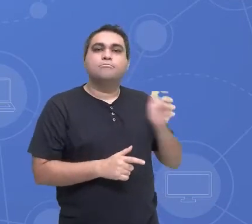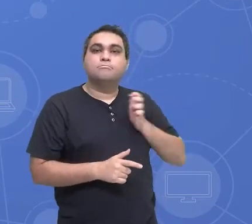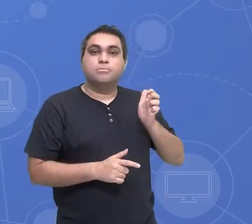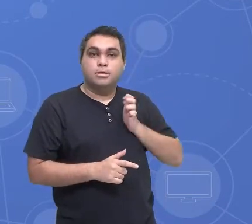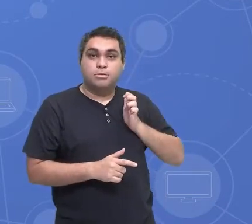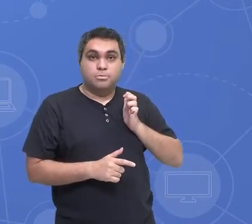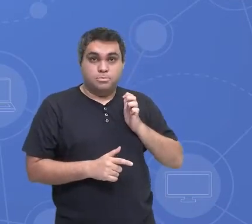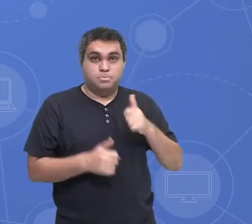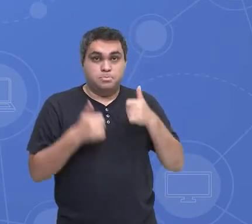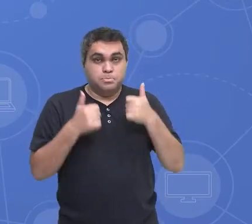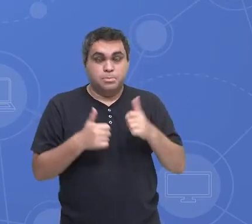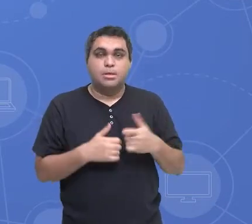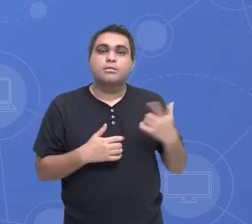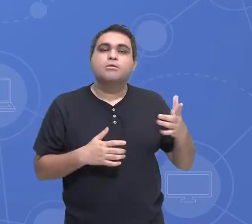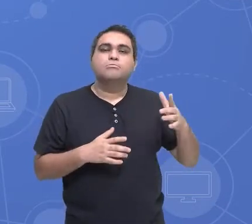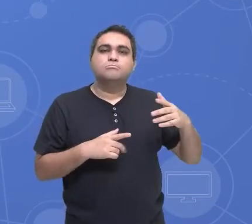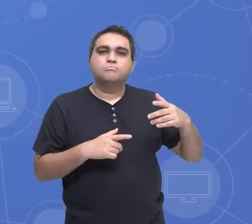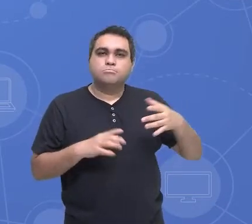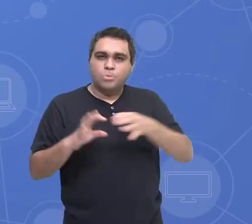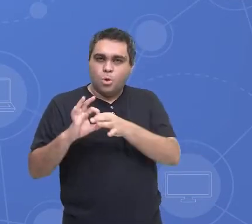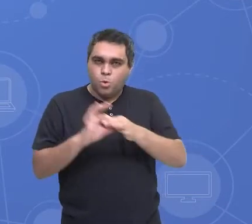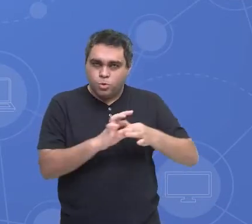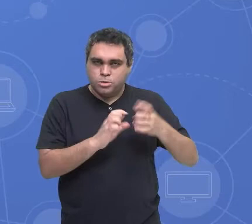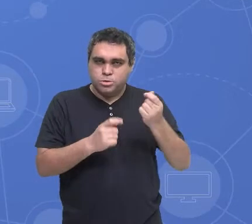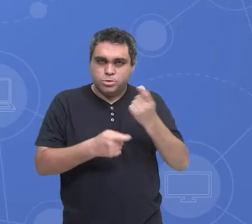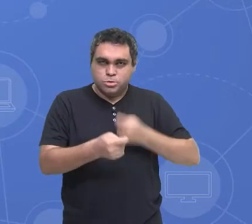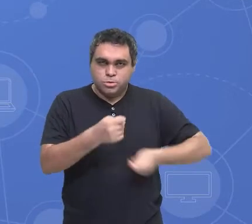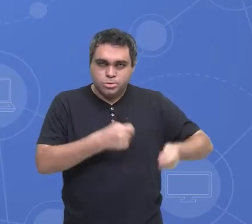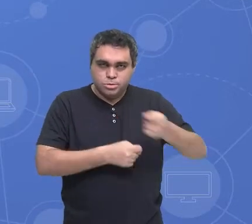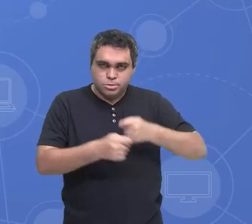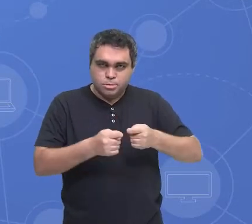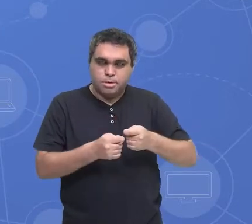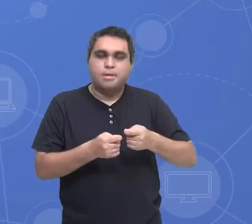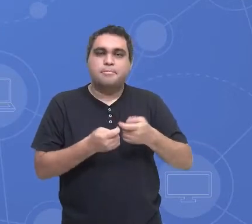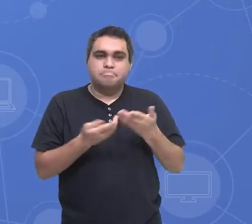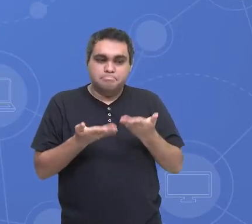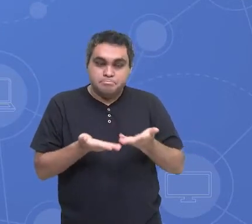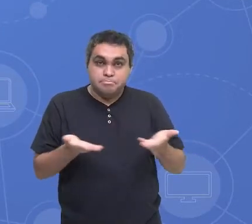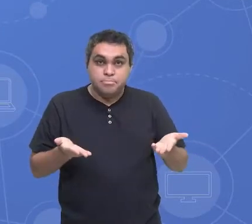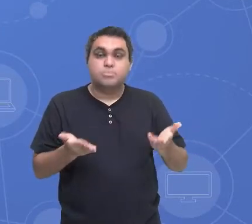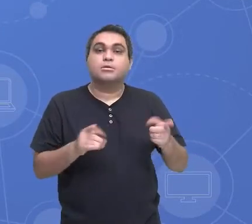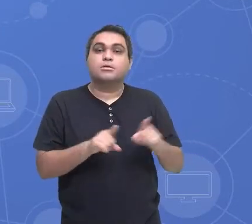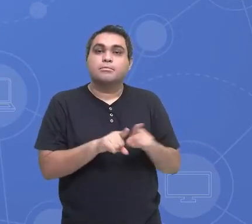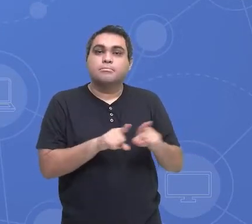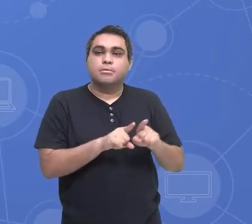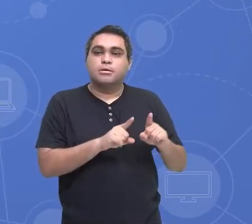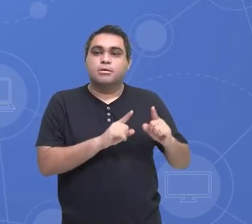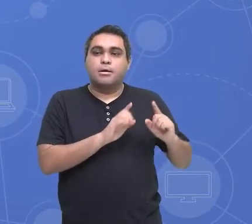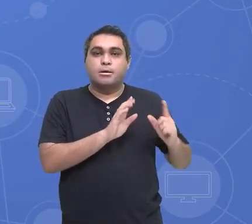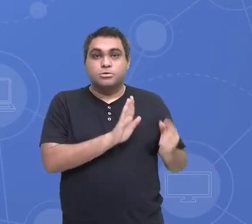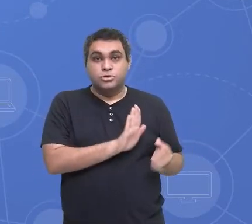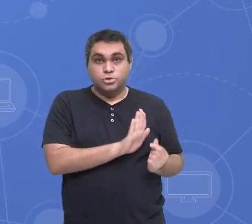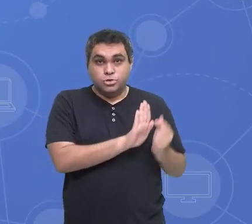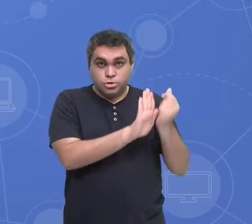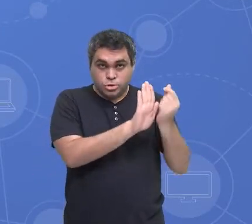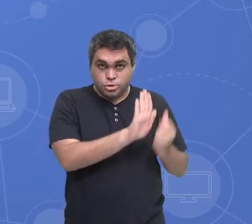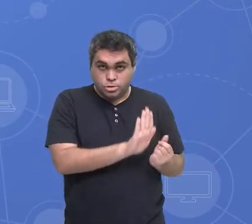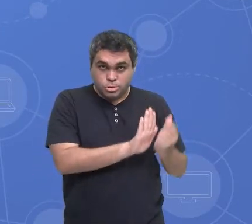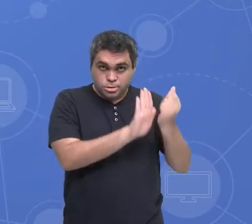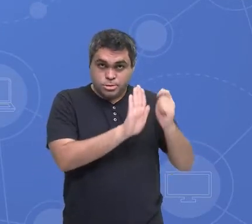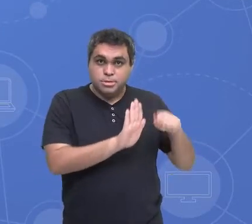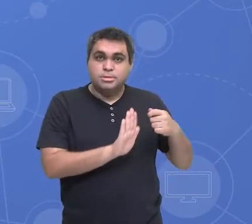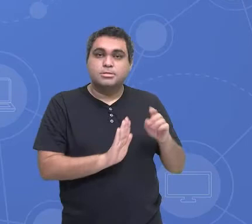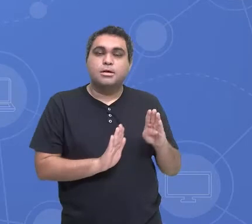ali econômico, desse contexto histórico, com o poder econômico da burguesia, eles vão, a partir dali, atrás